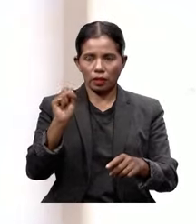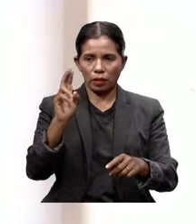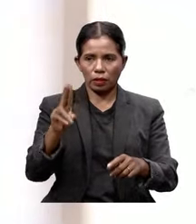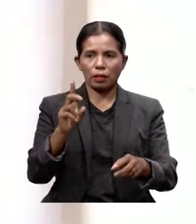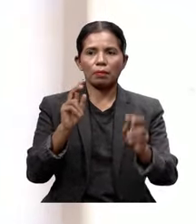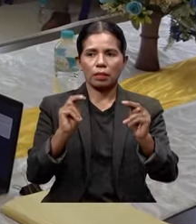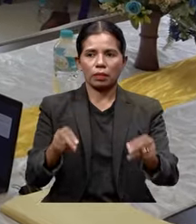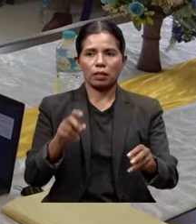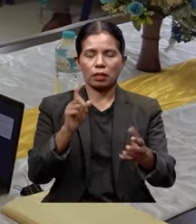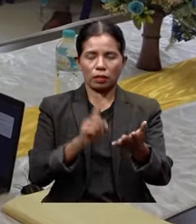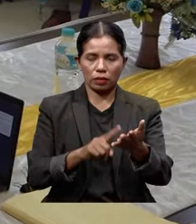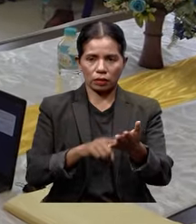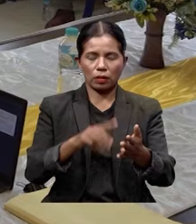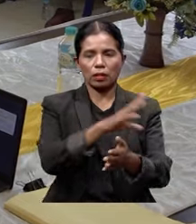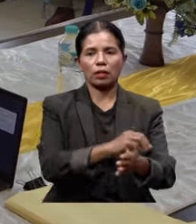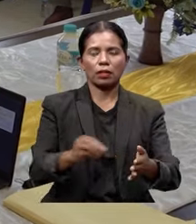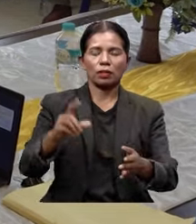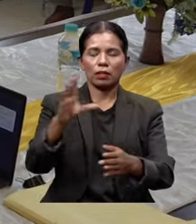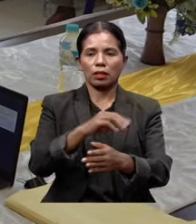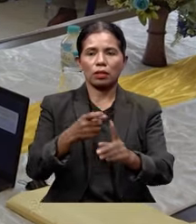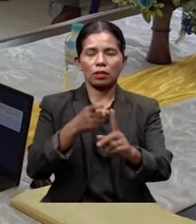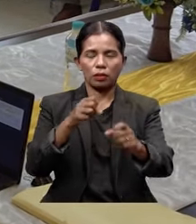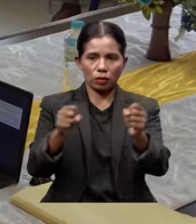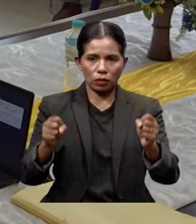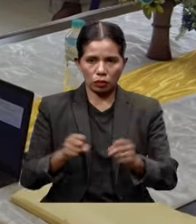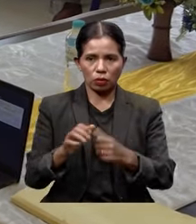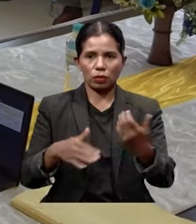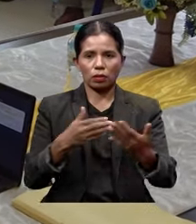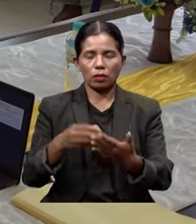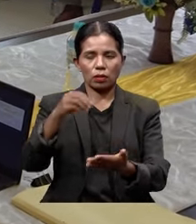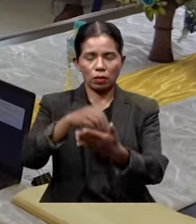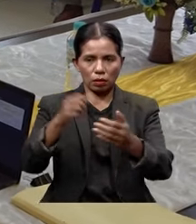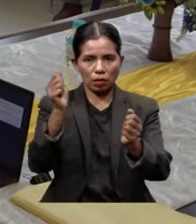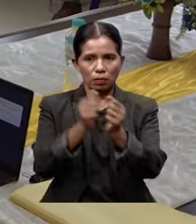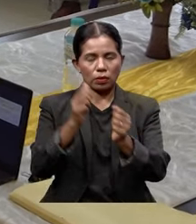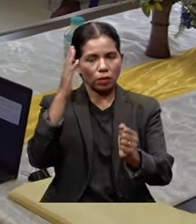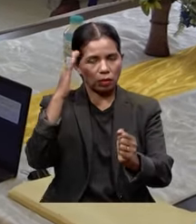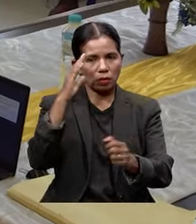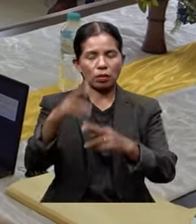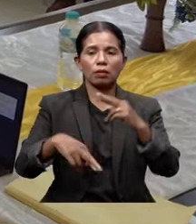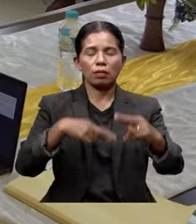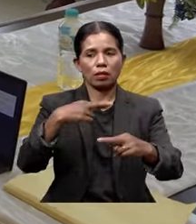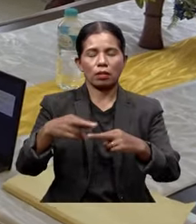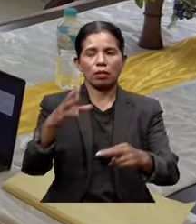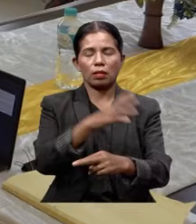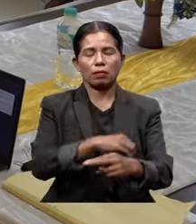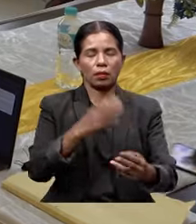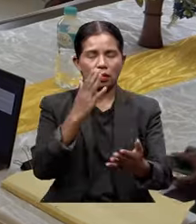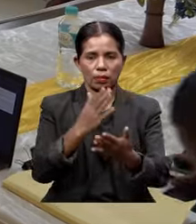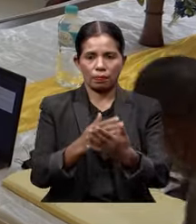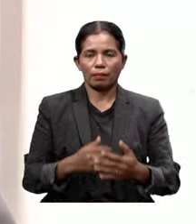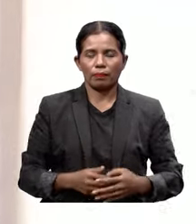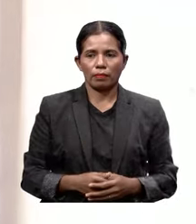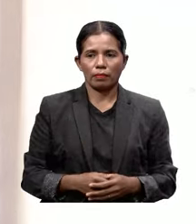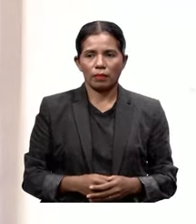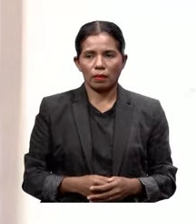discussão entre a autoridade local no liana in husi suku sira, orita o ramuto kanoin, kona ba regulamento batarabando ne. Mai betam